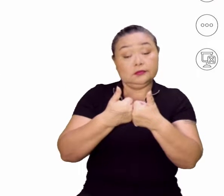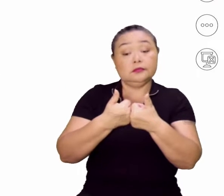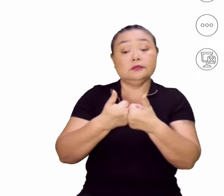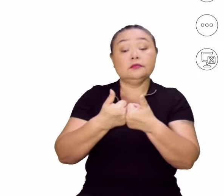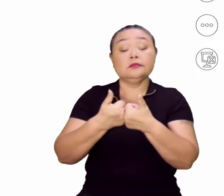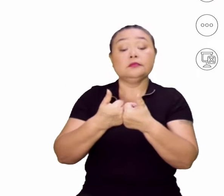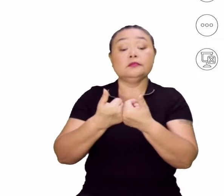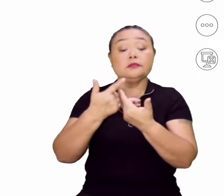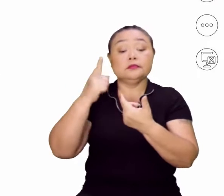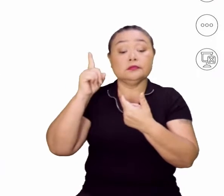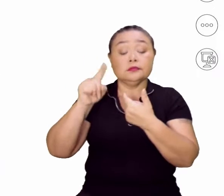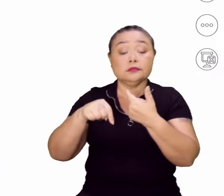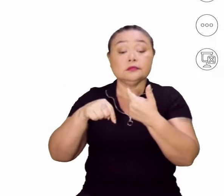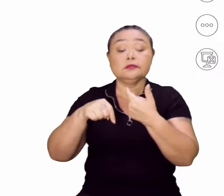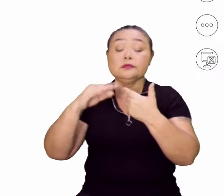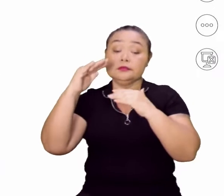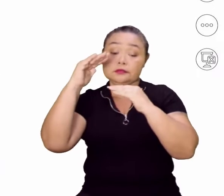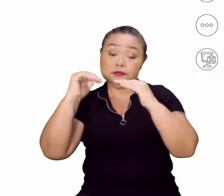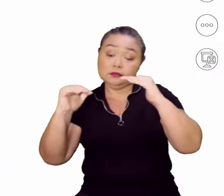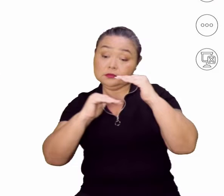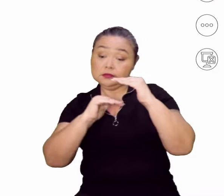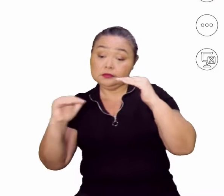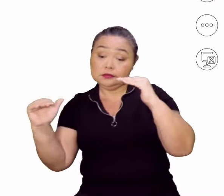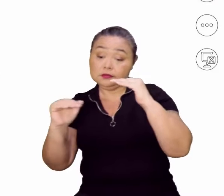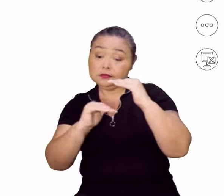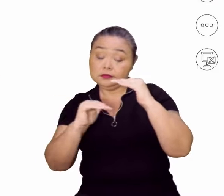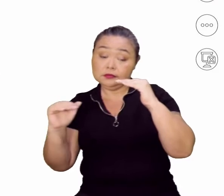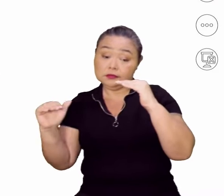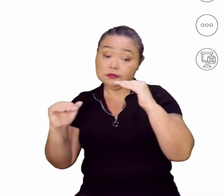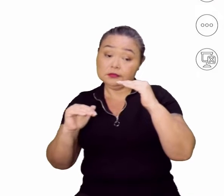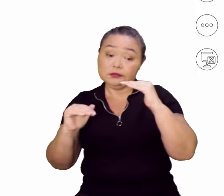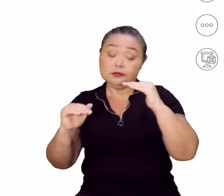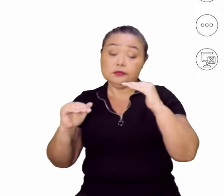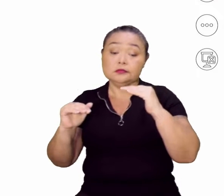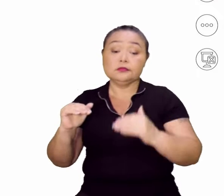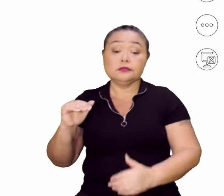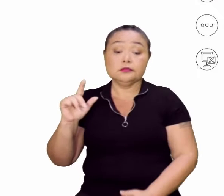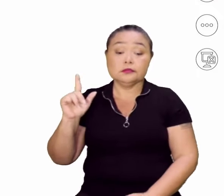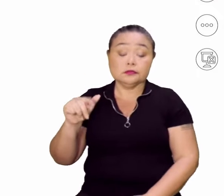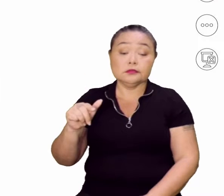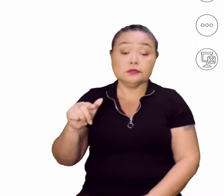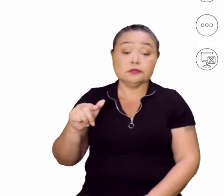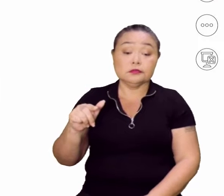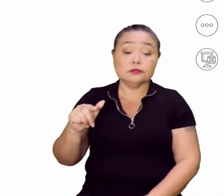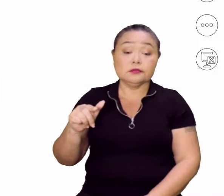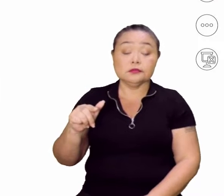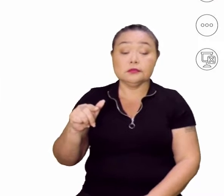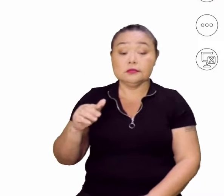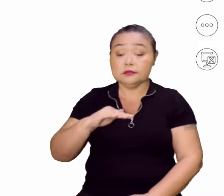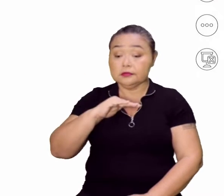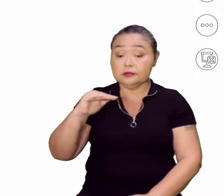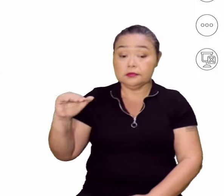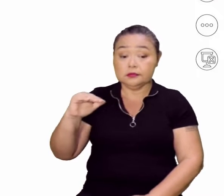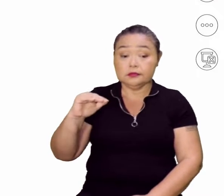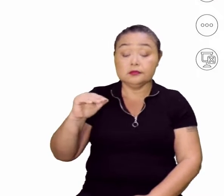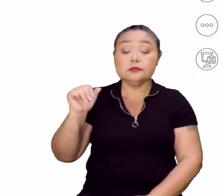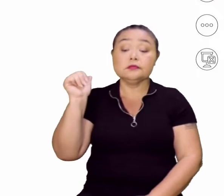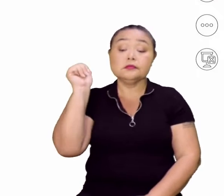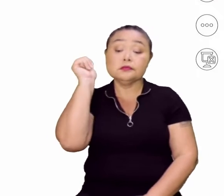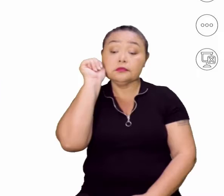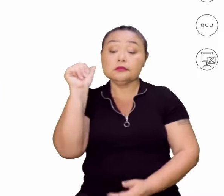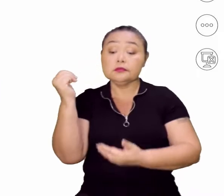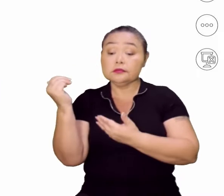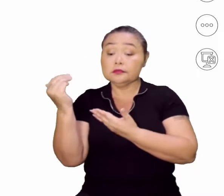países subdesenvolvidos, a base da pirâmide, olha só, vai ser basicamente formada por